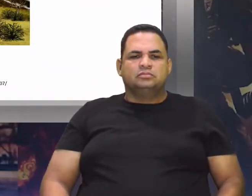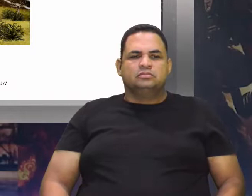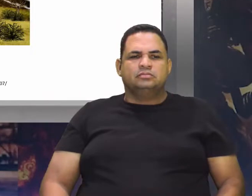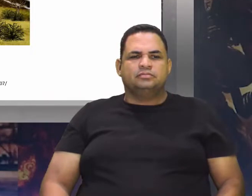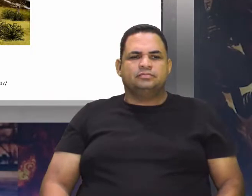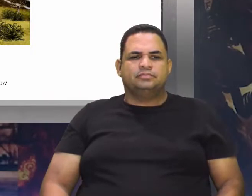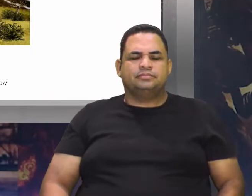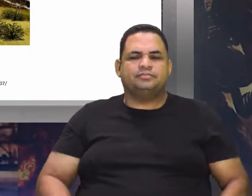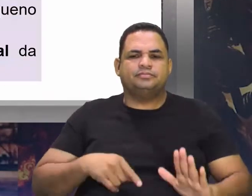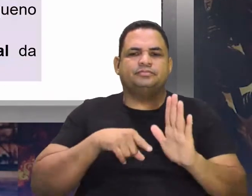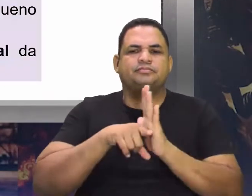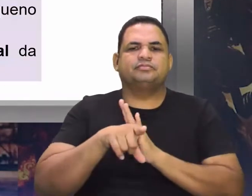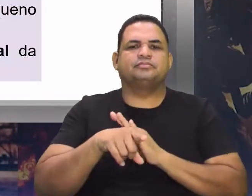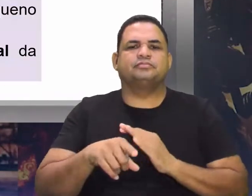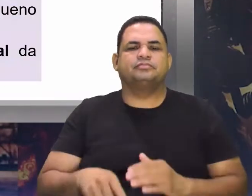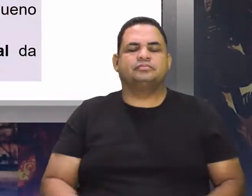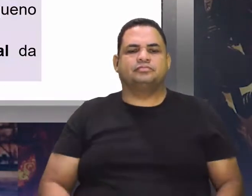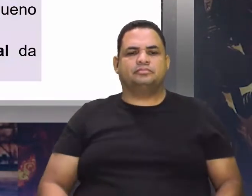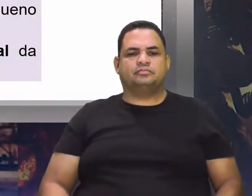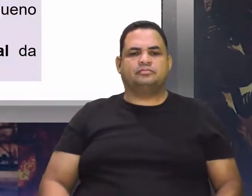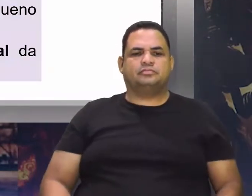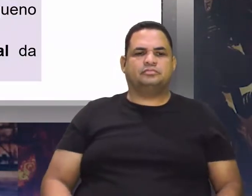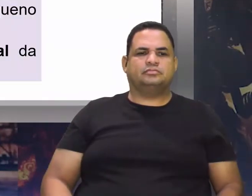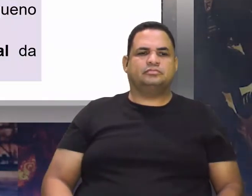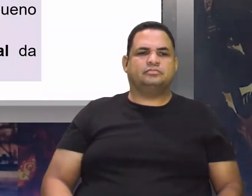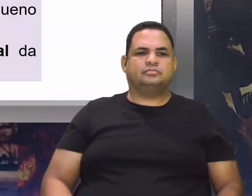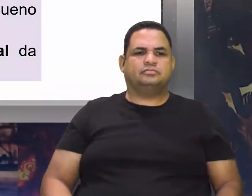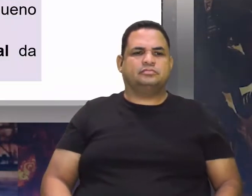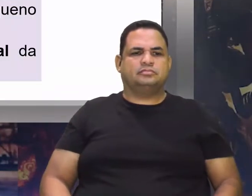E aí, a pergunta fica lançada.